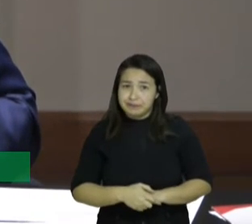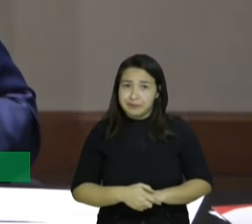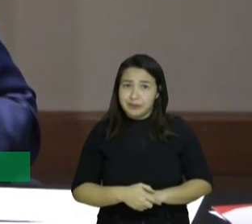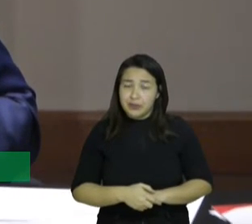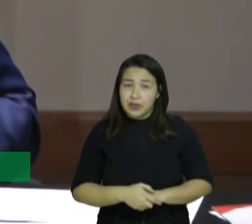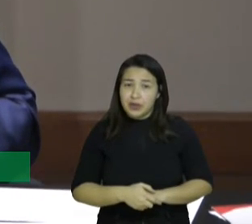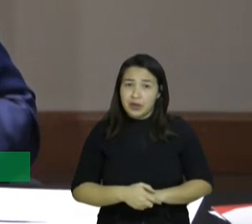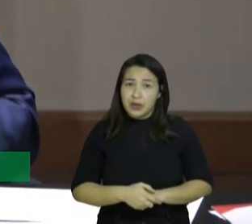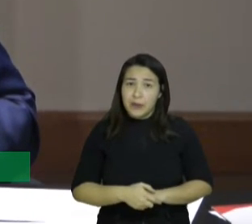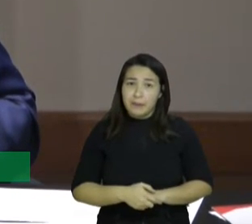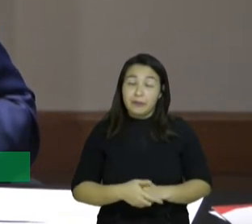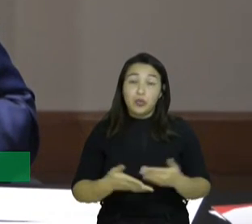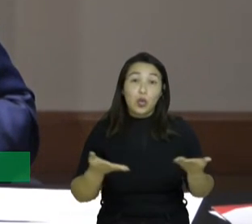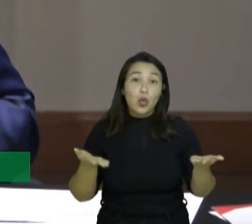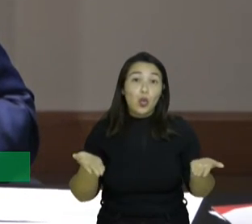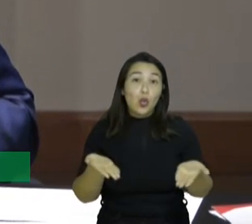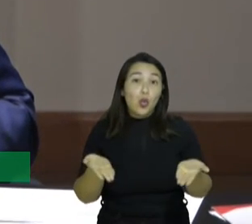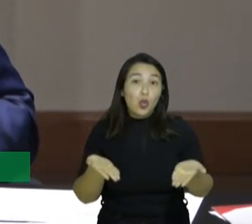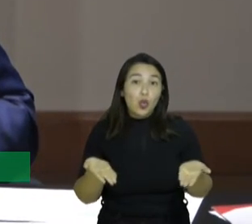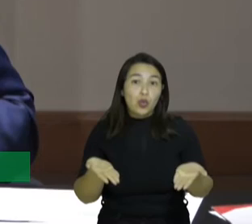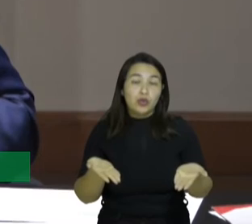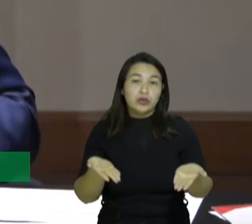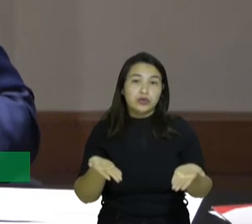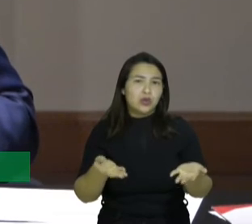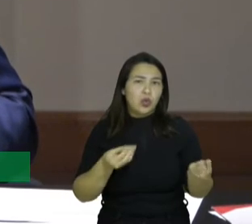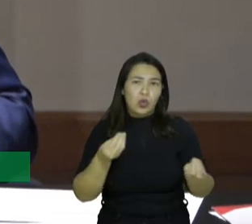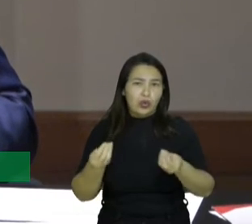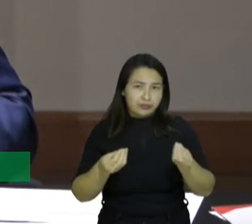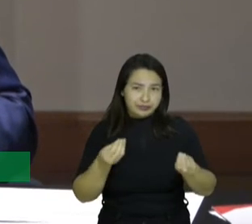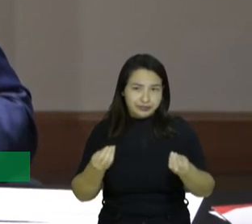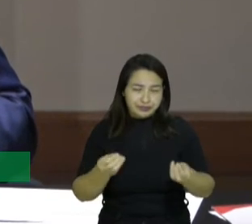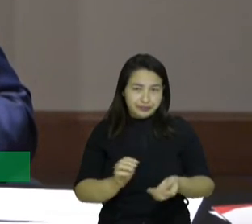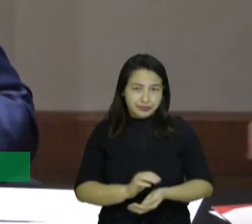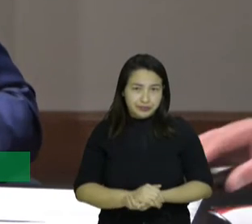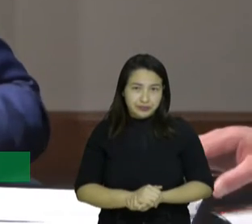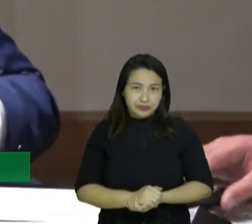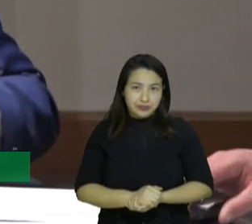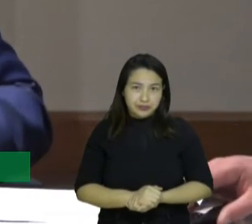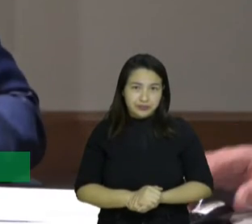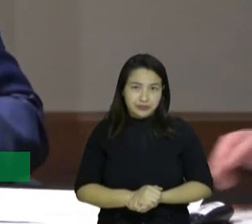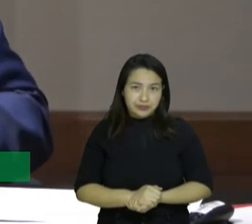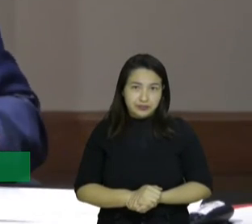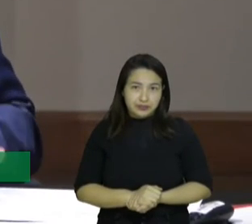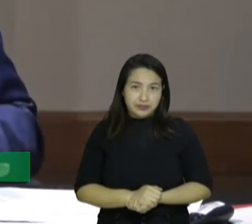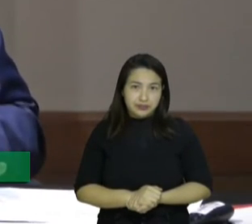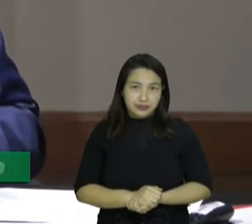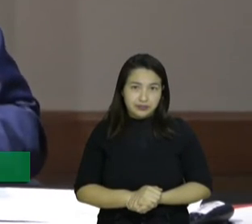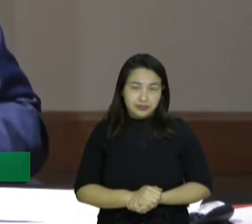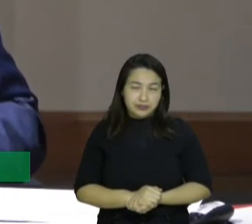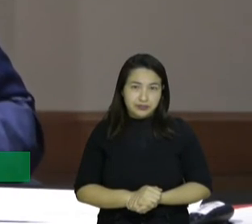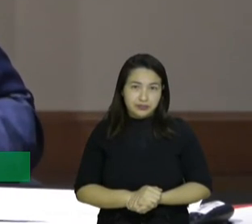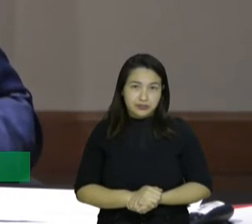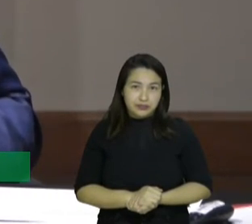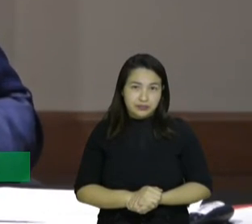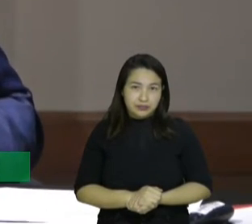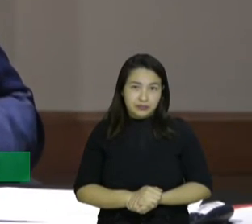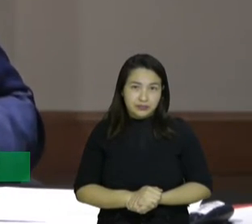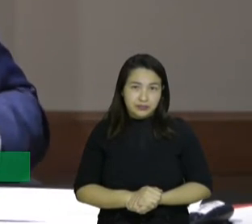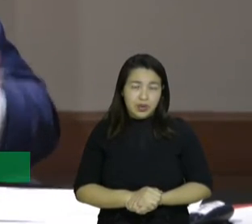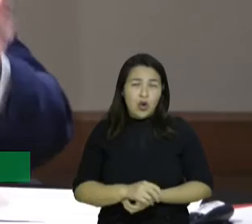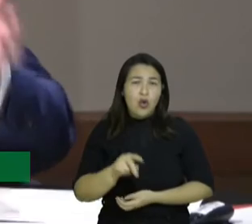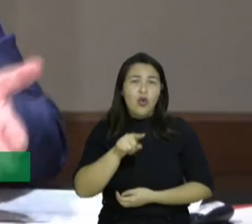eh Hoje nós estamos em um em um seguinte cenário né Vocês